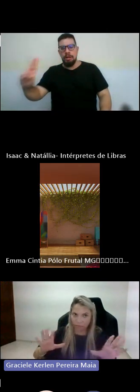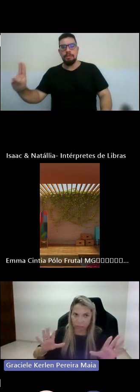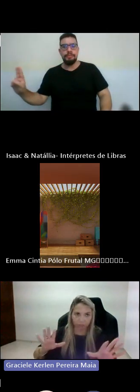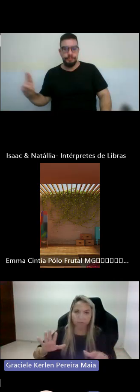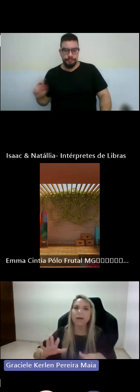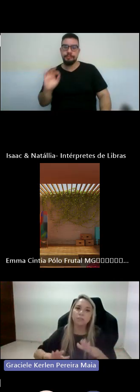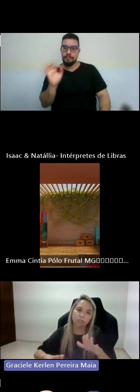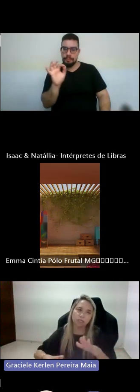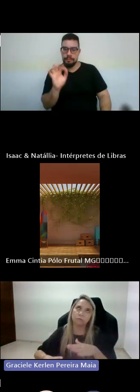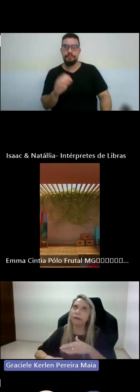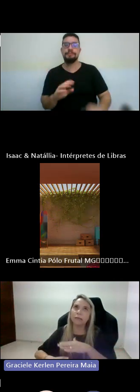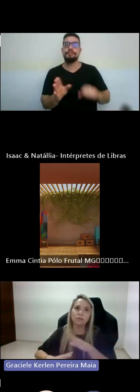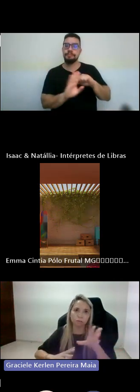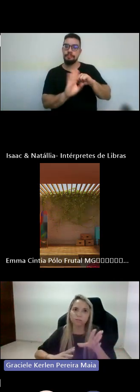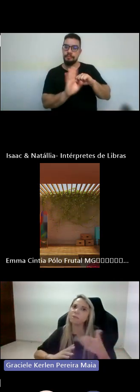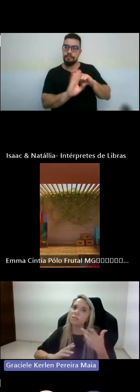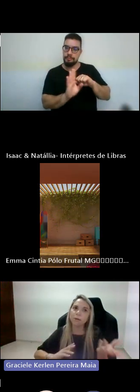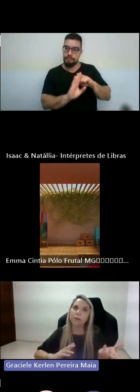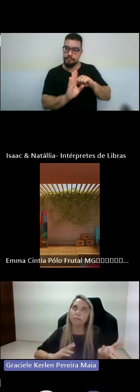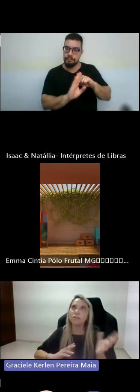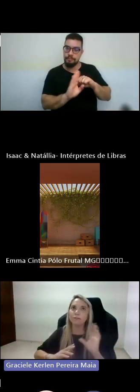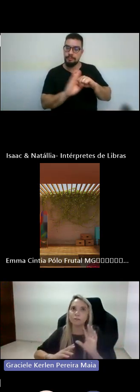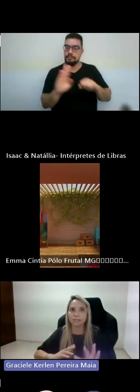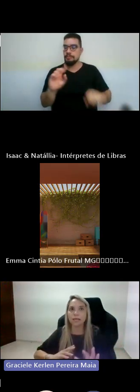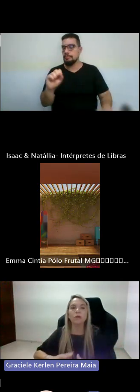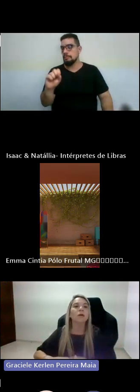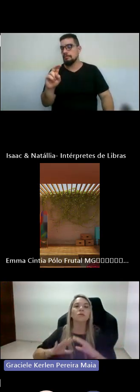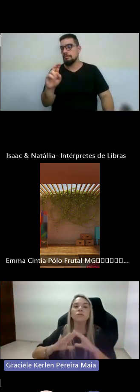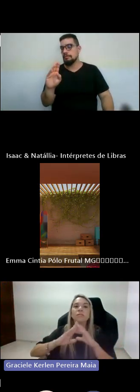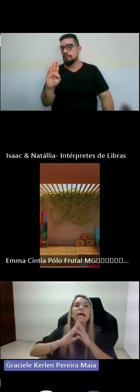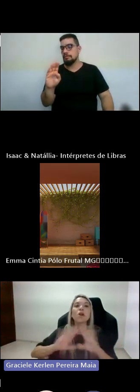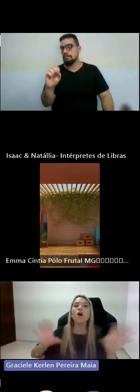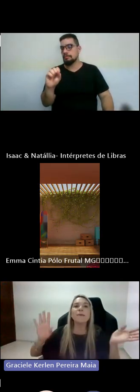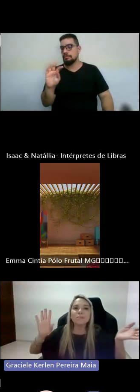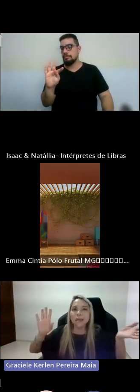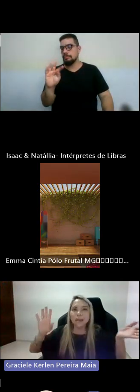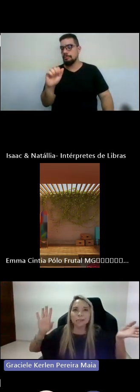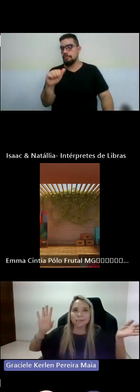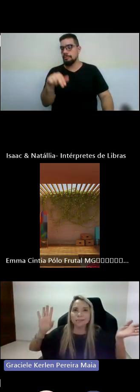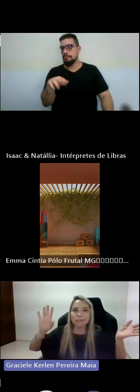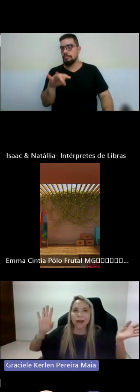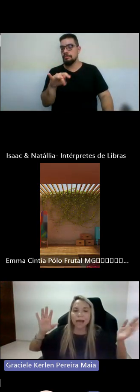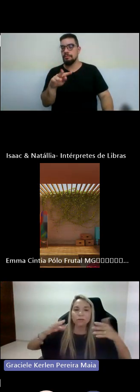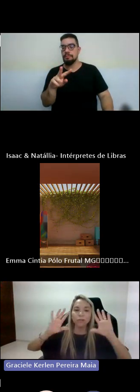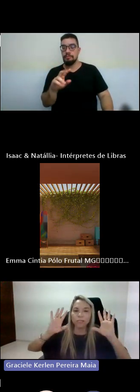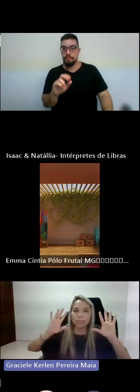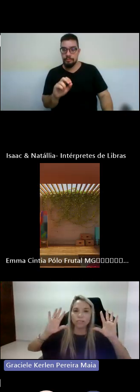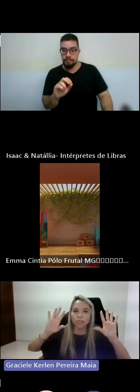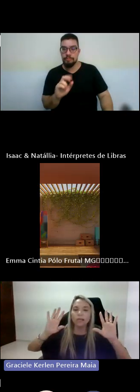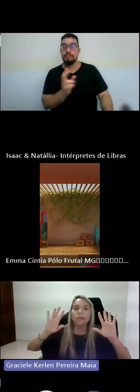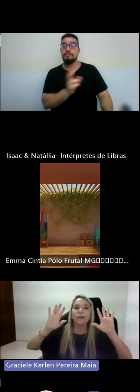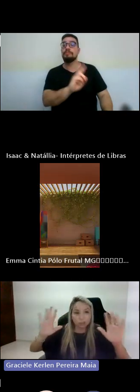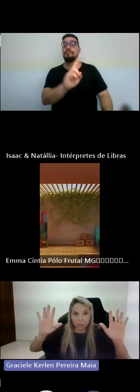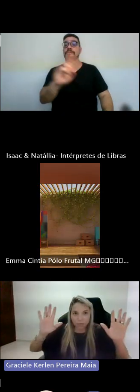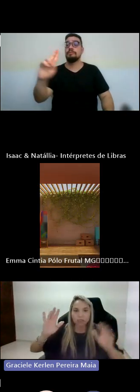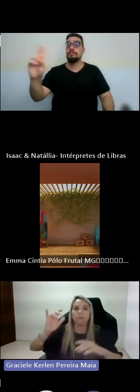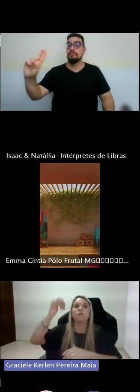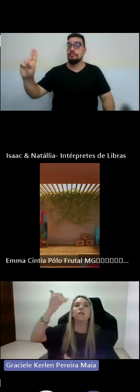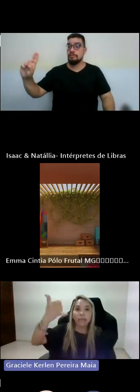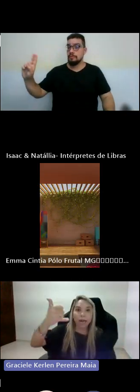certo? Substantivo. Gente, falando de uma forma geral, pelo amor de Deus, tá certo? Tudo que dá nome aos seres, a tudo que existe,